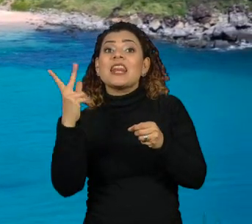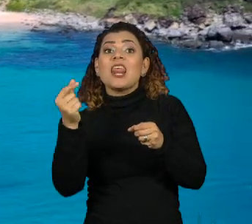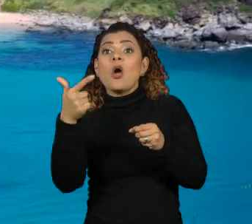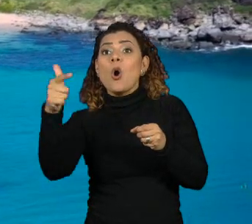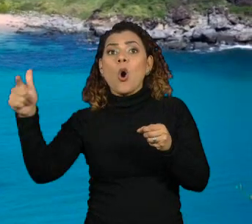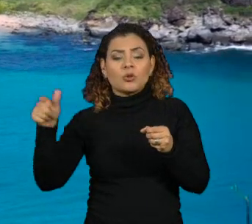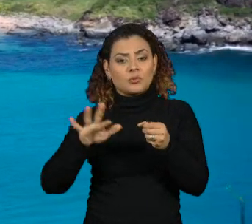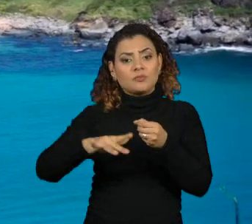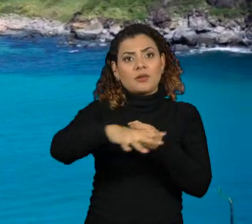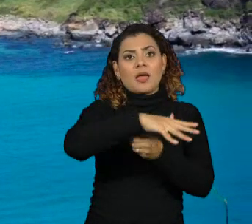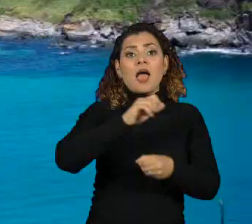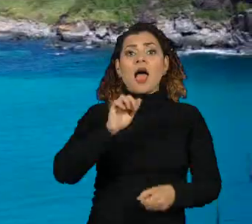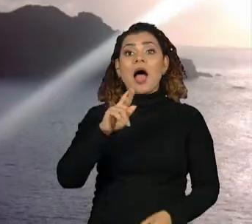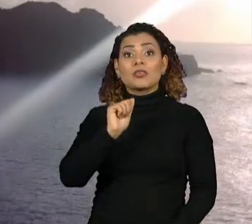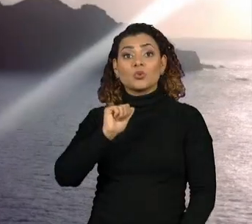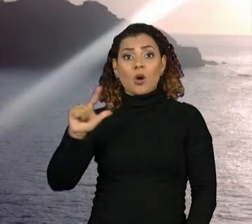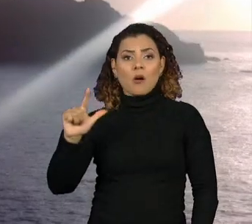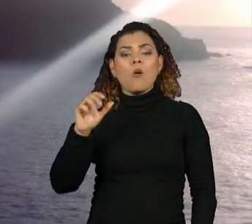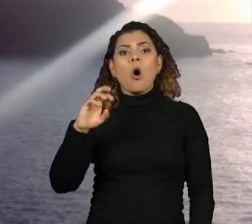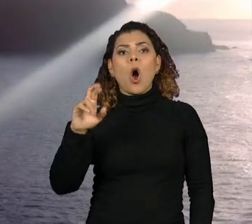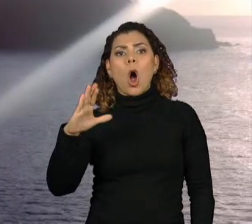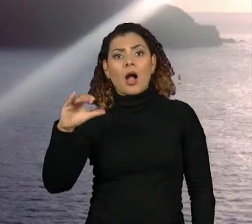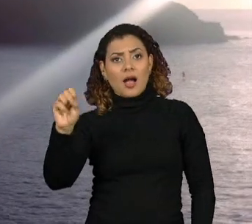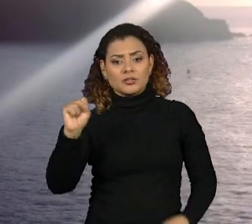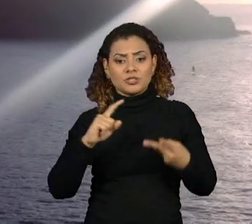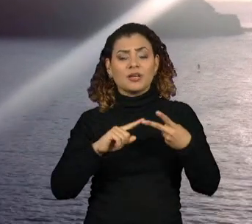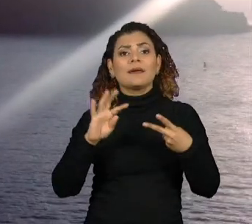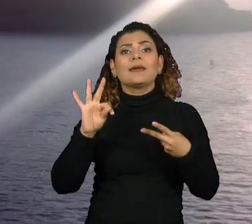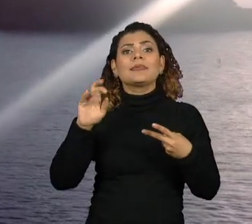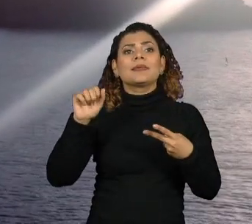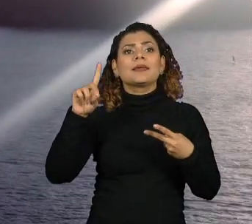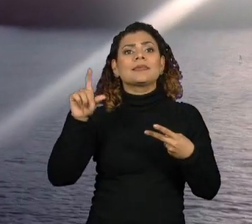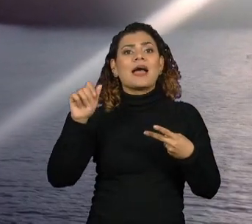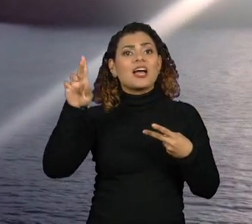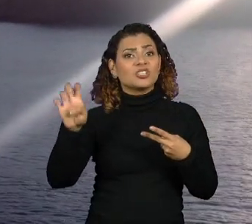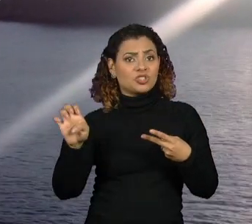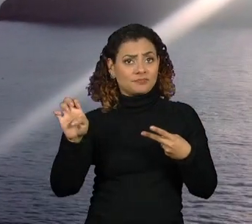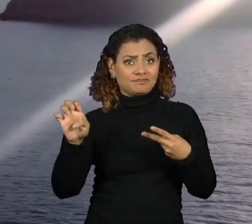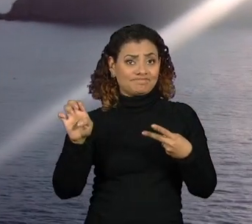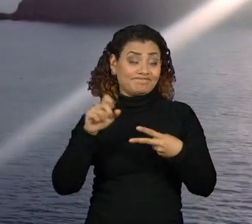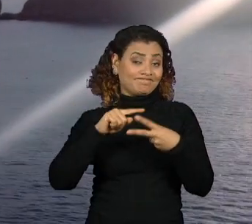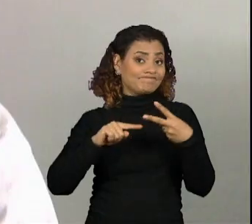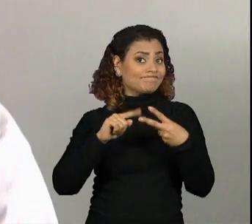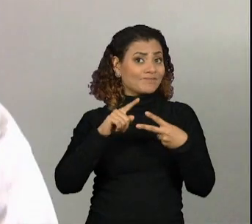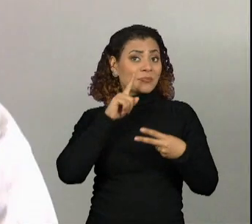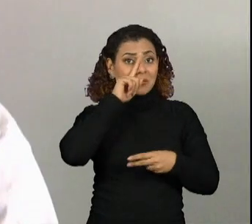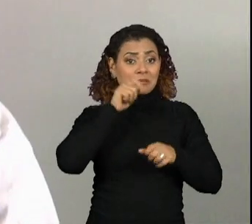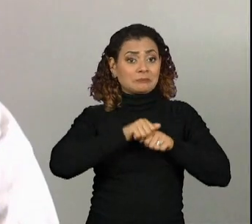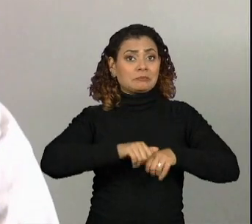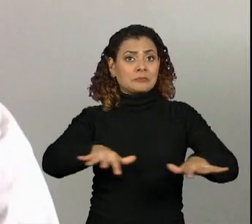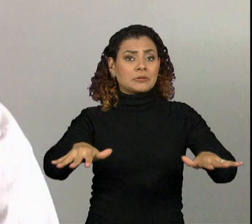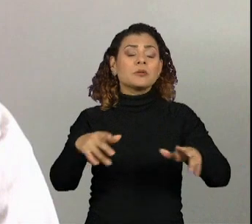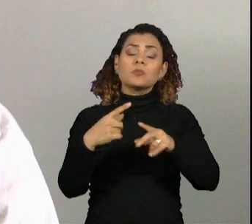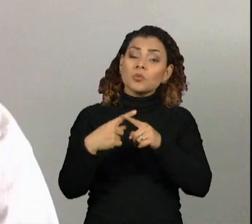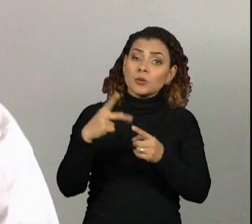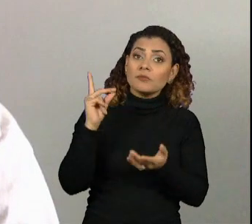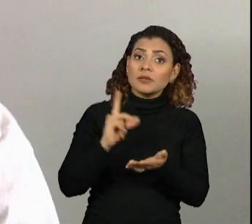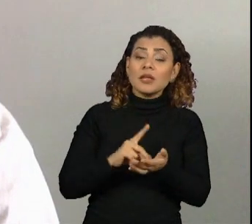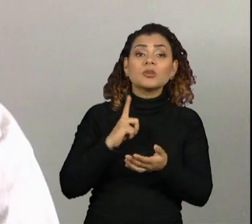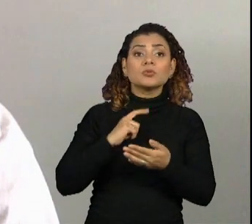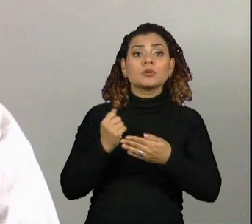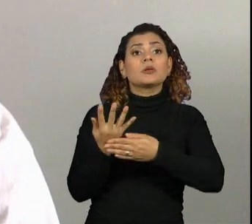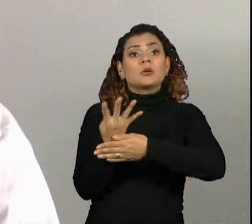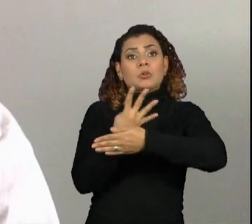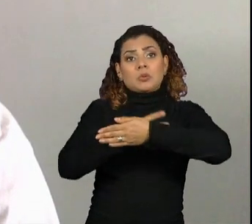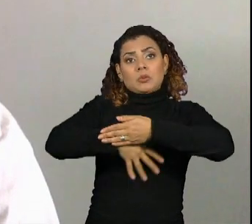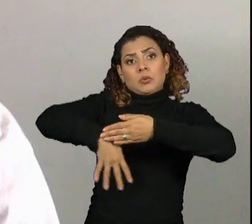das Rocas e Trindade. A gente tem espécies que são únicas das ilhas oceânicas, em termos de distribuição. A gente chama que elas têm distribuição